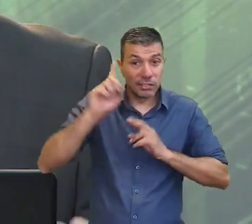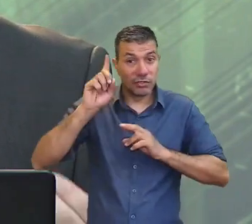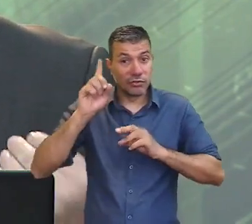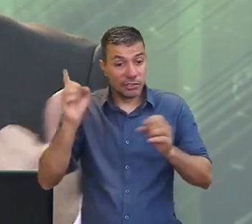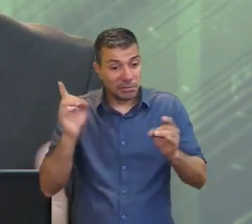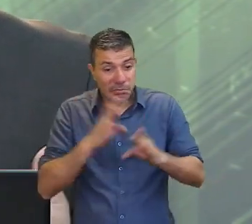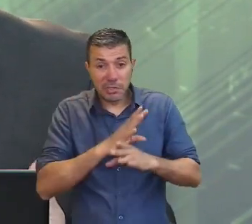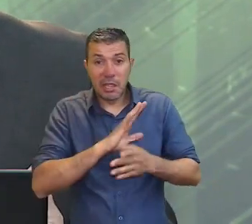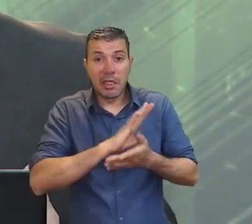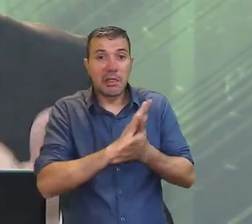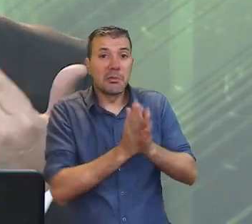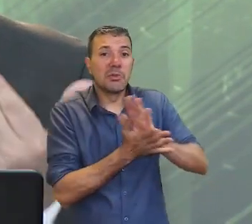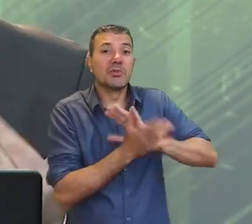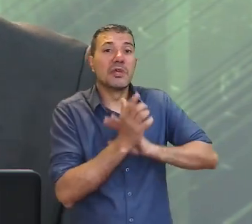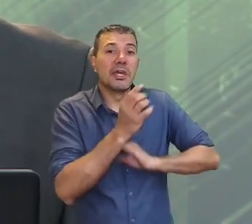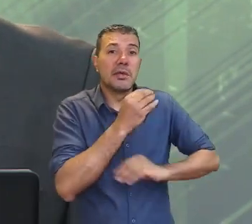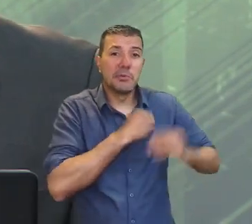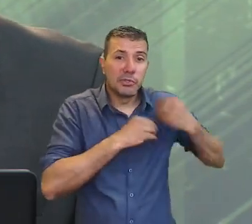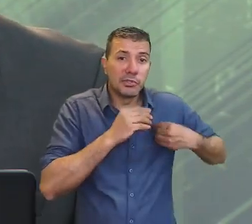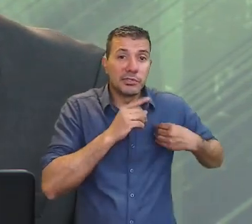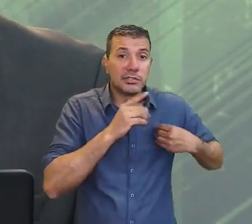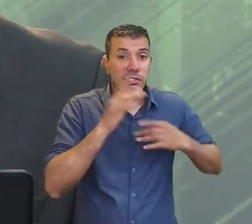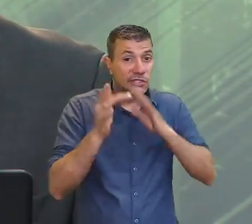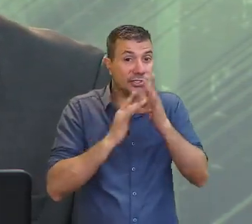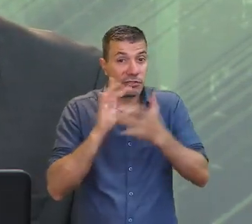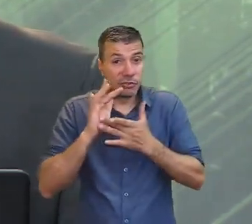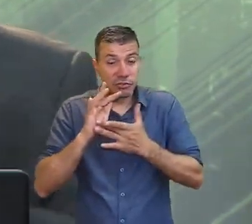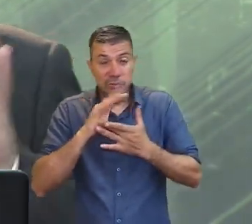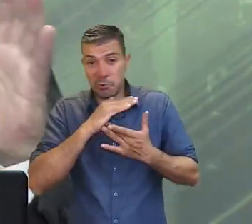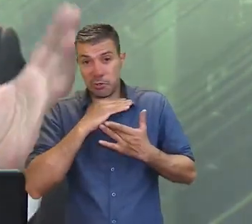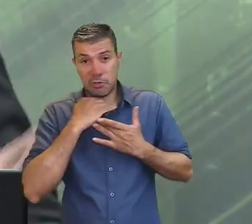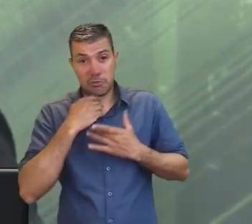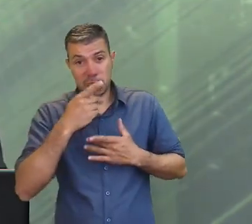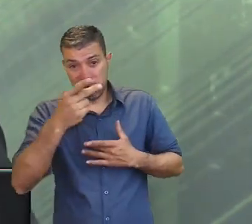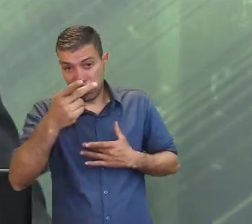do mundo. Cristo, ele morreu pelos meus e pelos seus pecados.